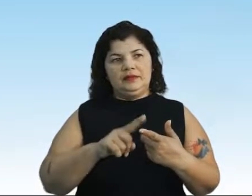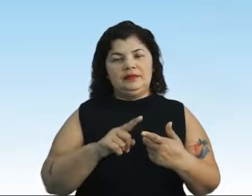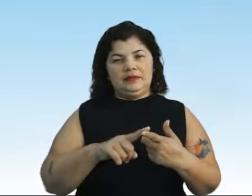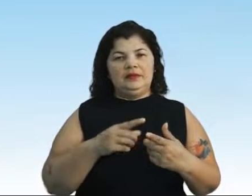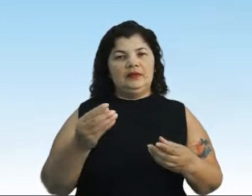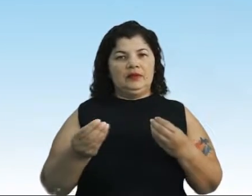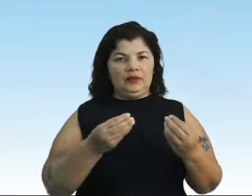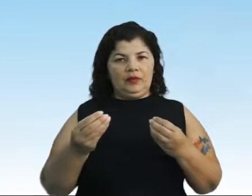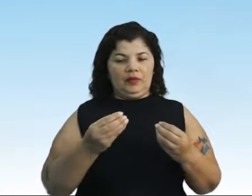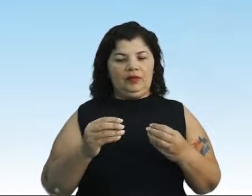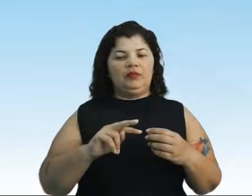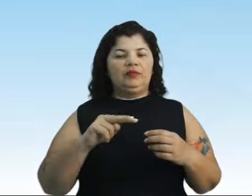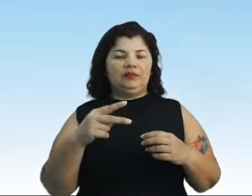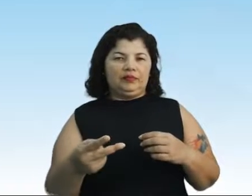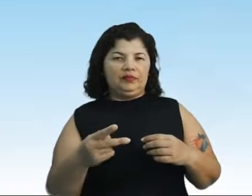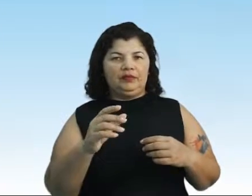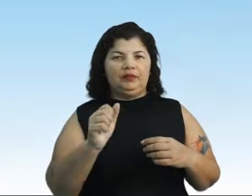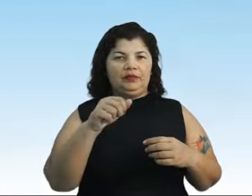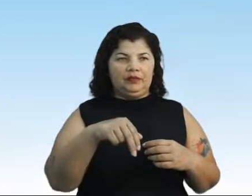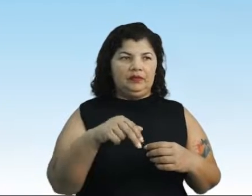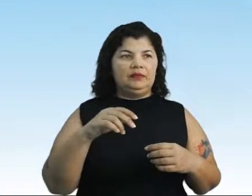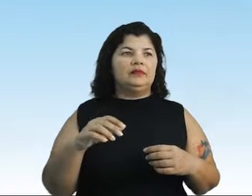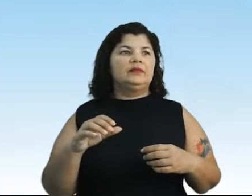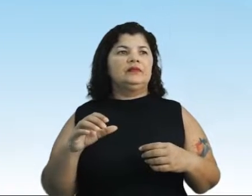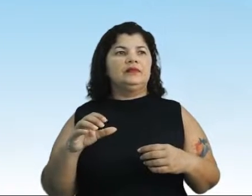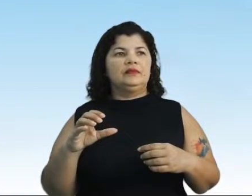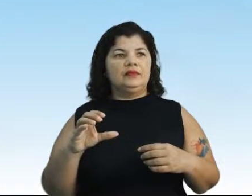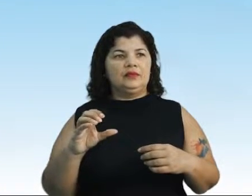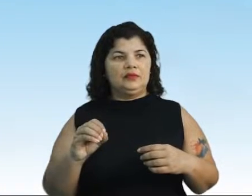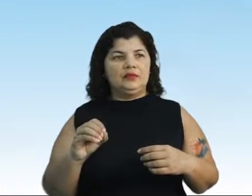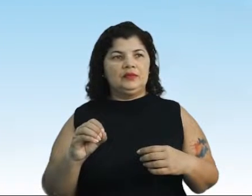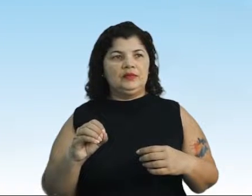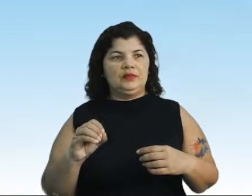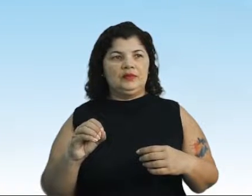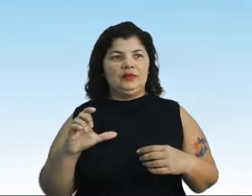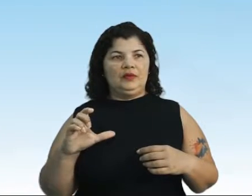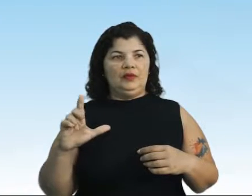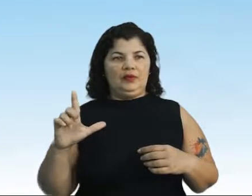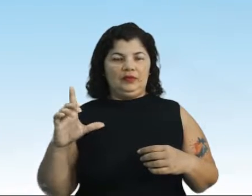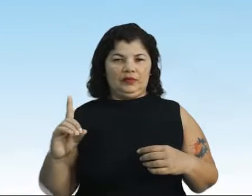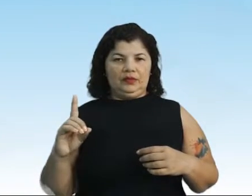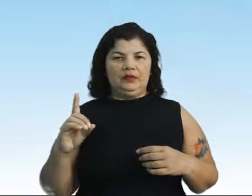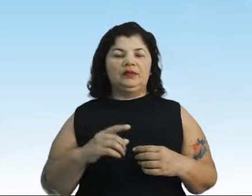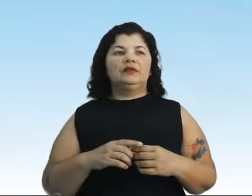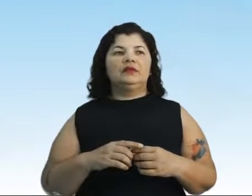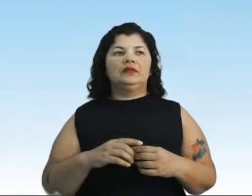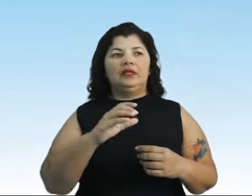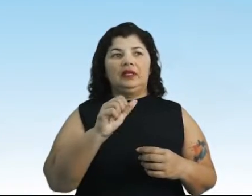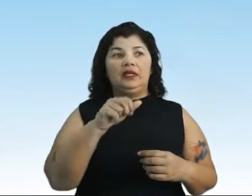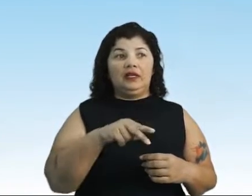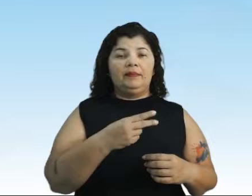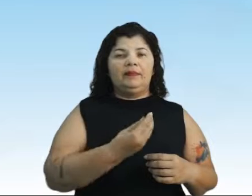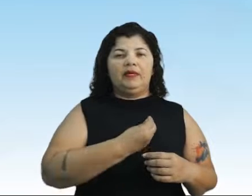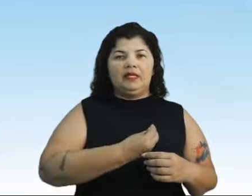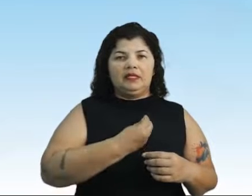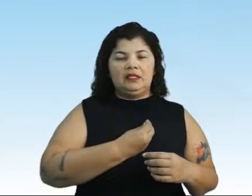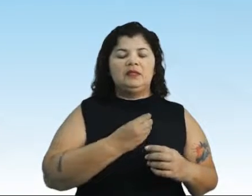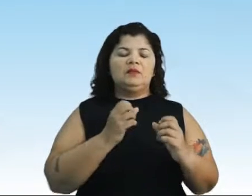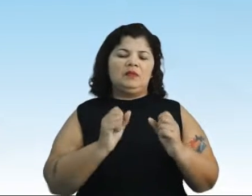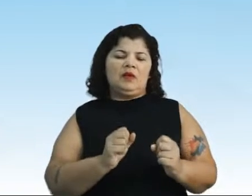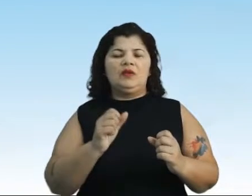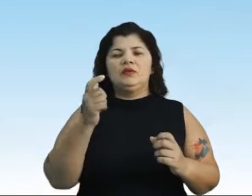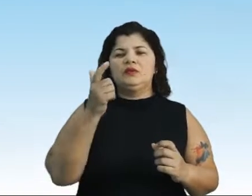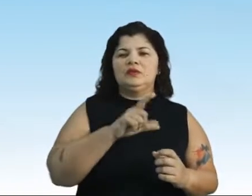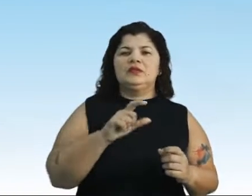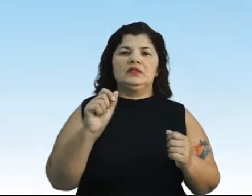modal se desdobrar em can e could. Então, can seria no presente, né? Eu posso, eu conseguia,